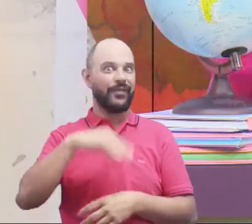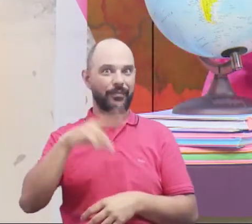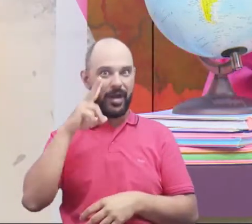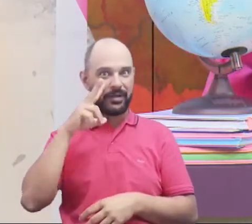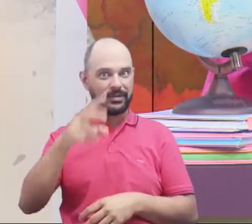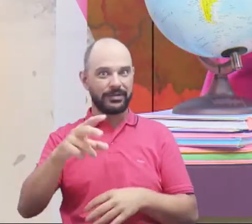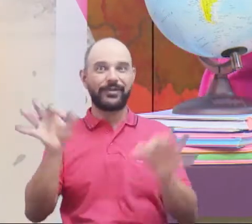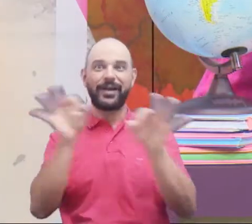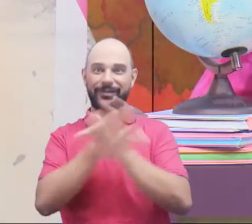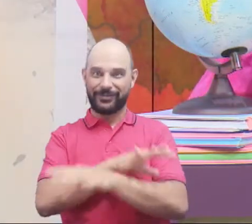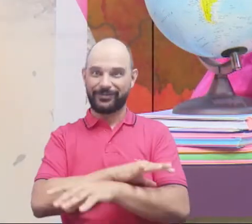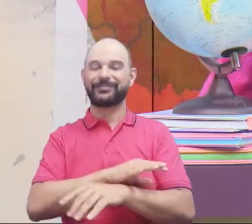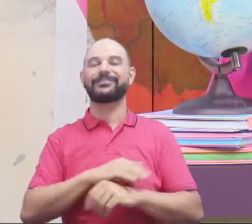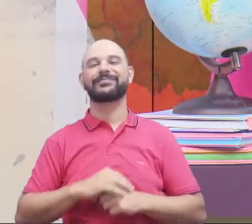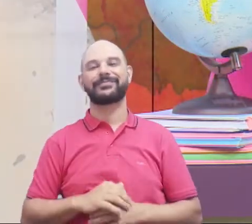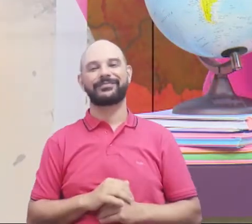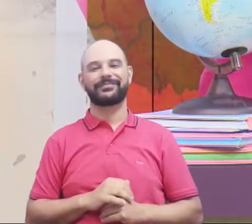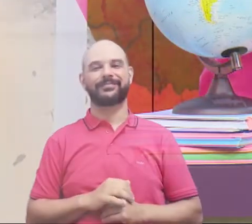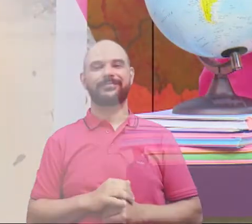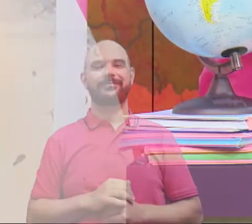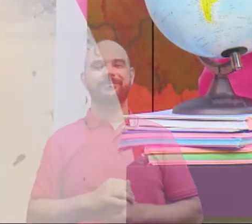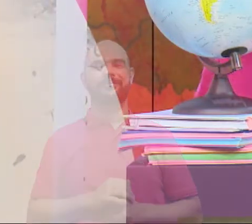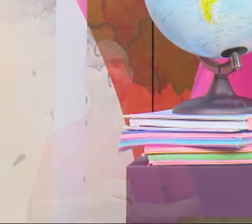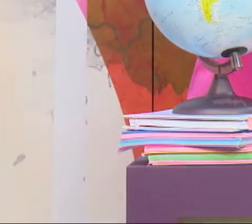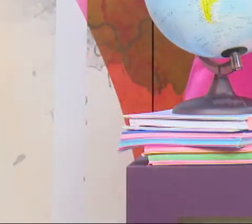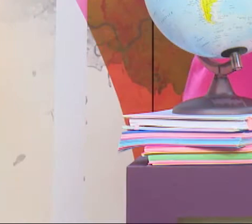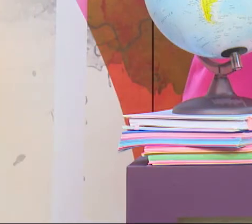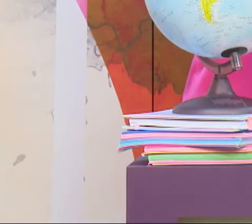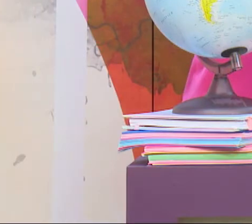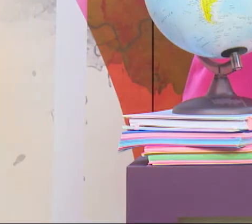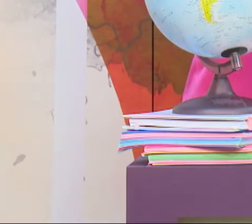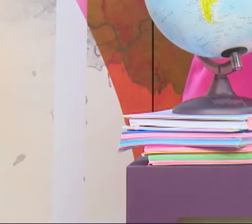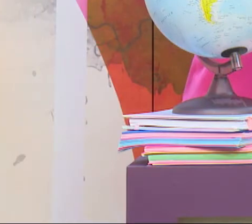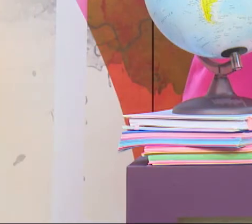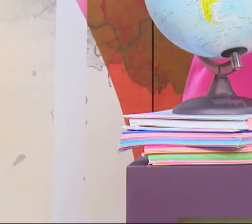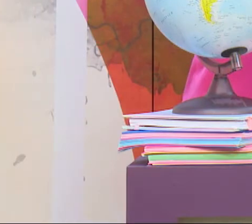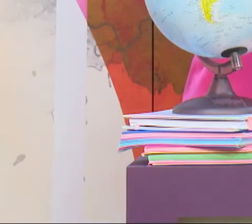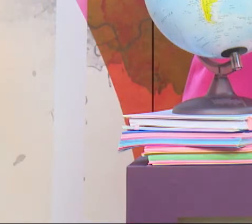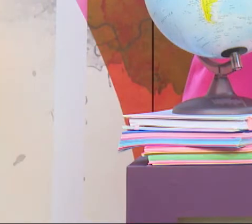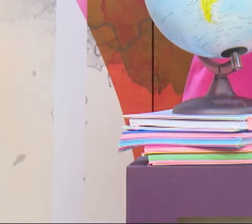assistir. Oficina concluída com sucesso.